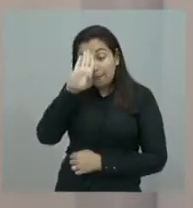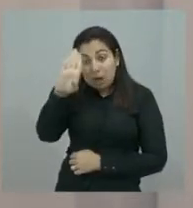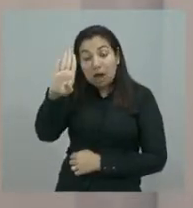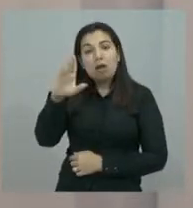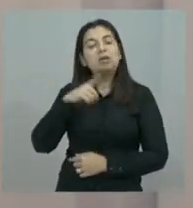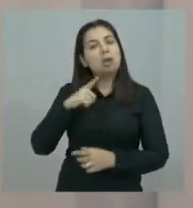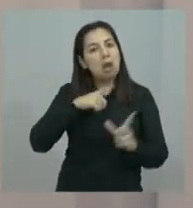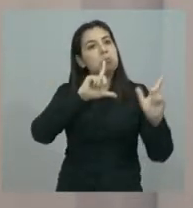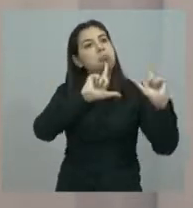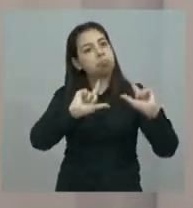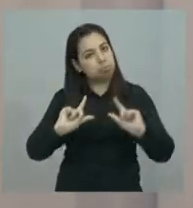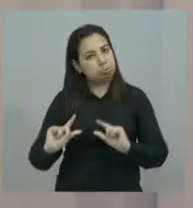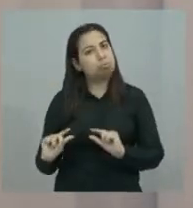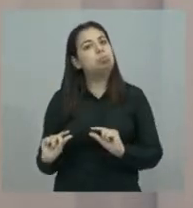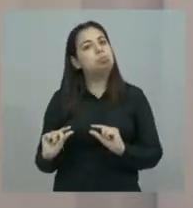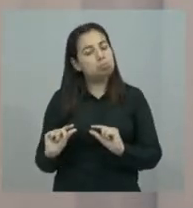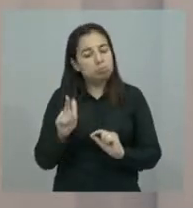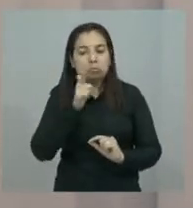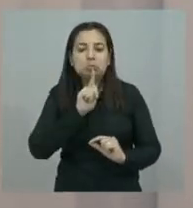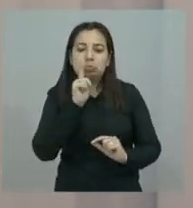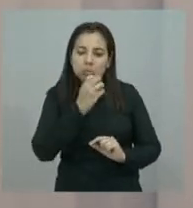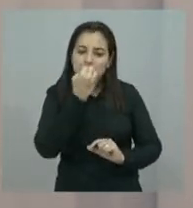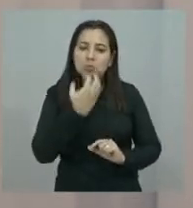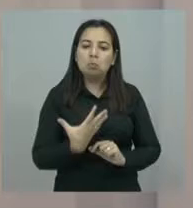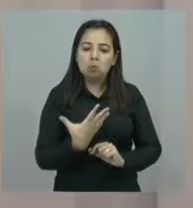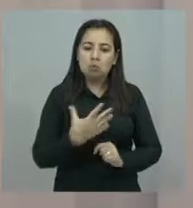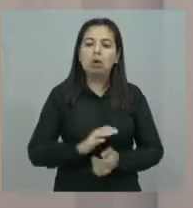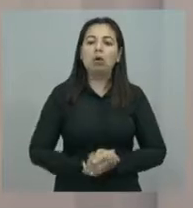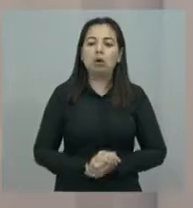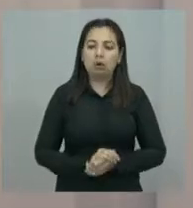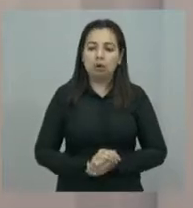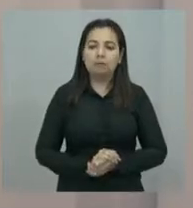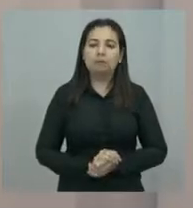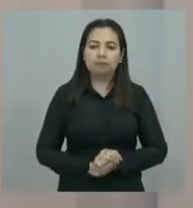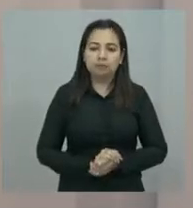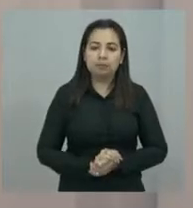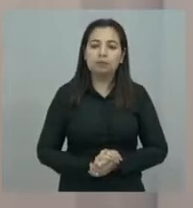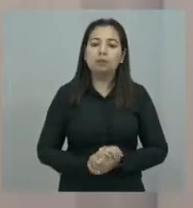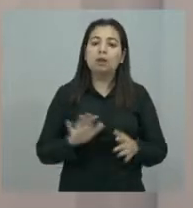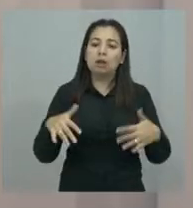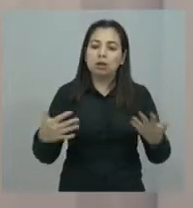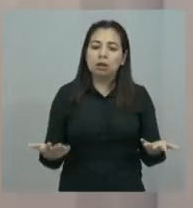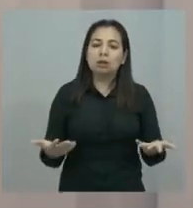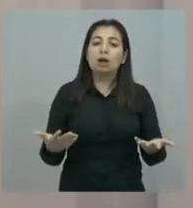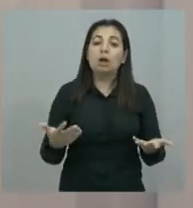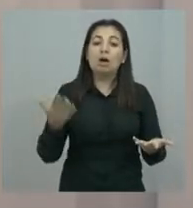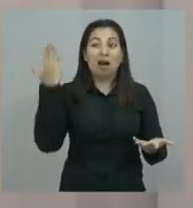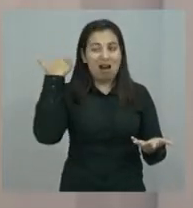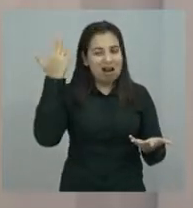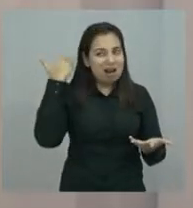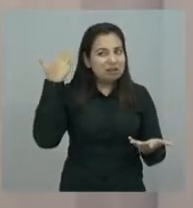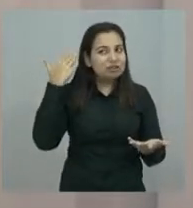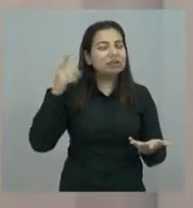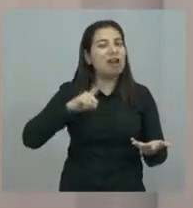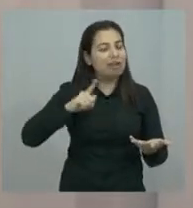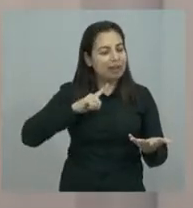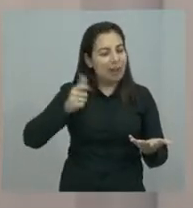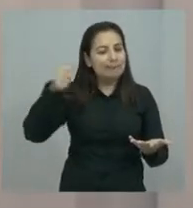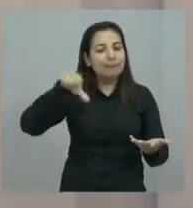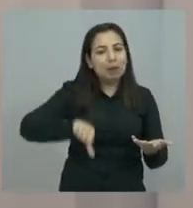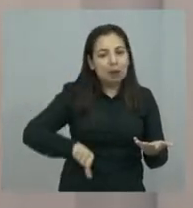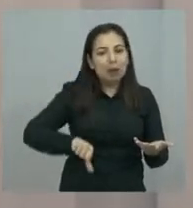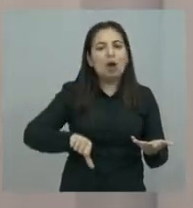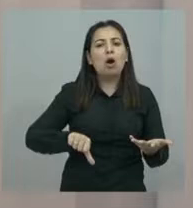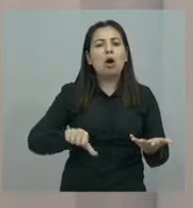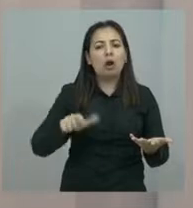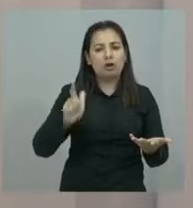princípio, só quando tinha um AZT, era bem comum a pessoa sofrer do toxoplasmose, certo? Eu não sei se eu estou